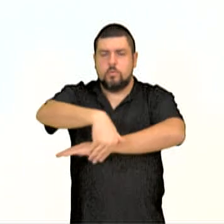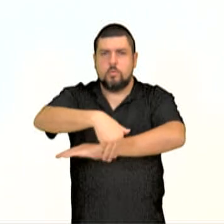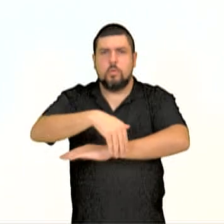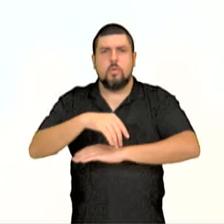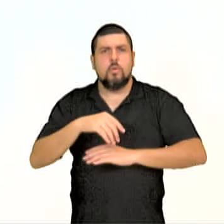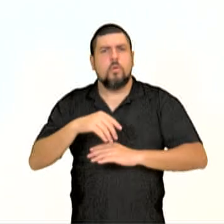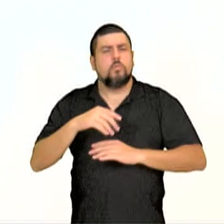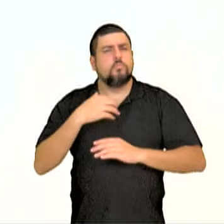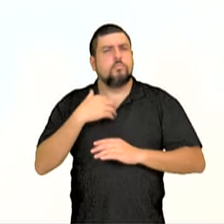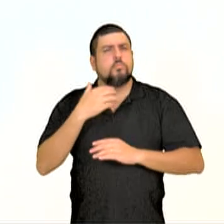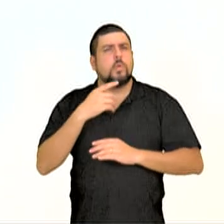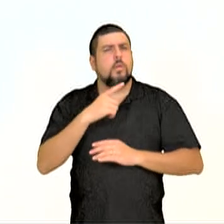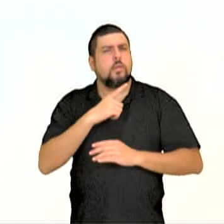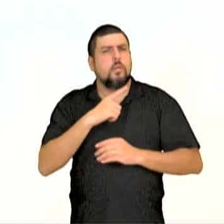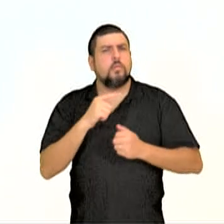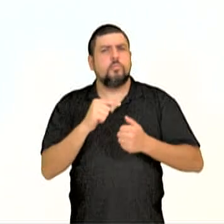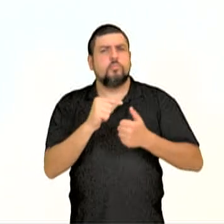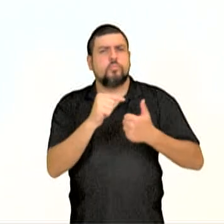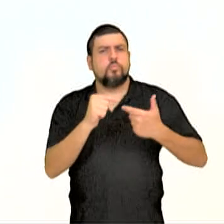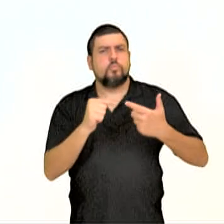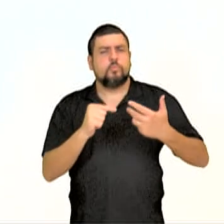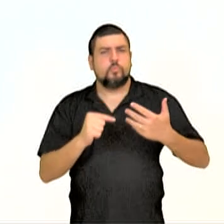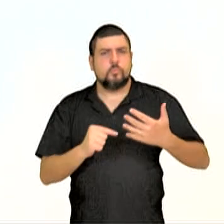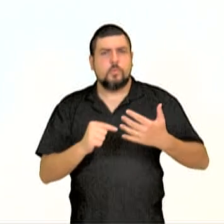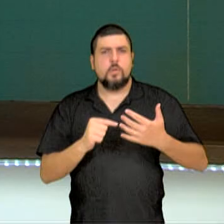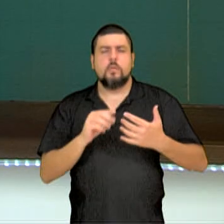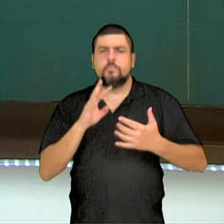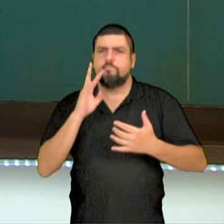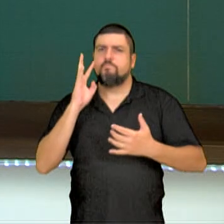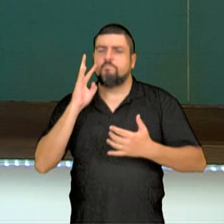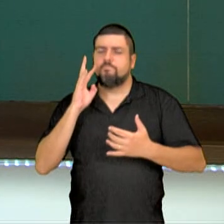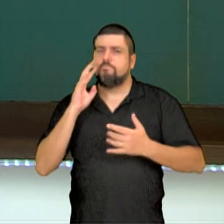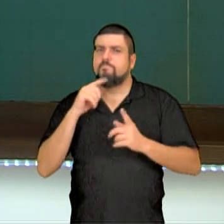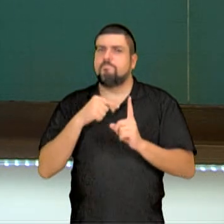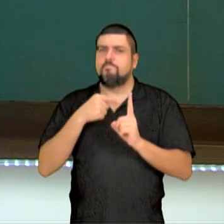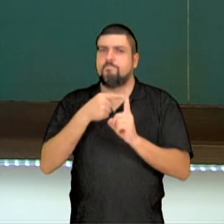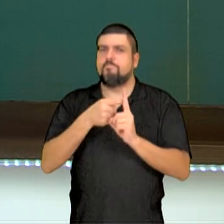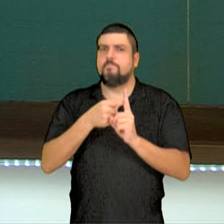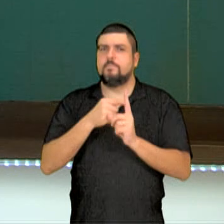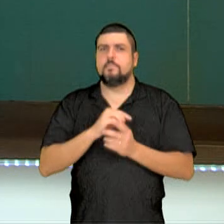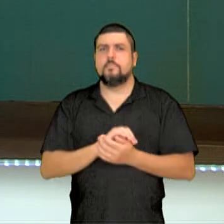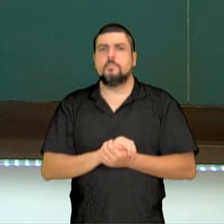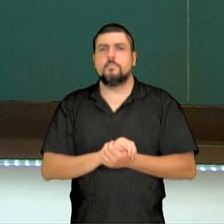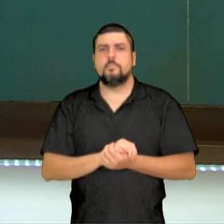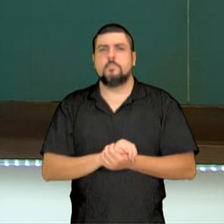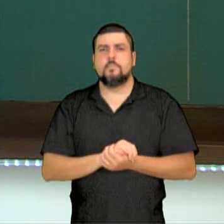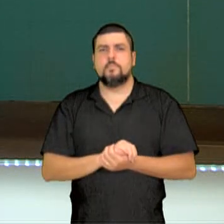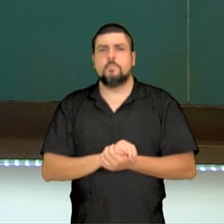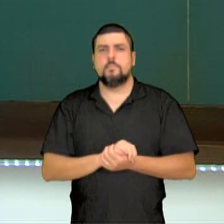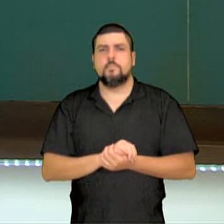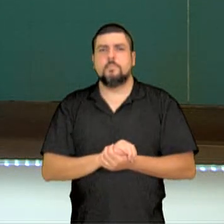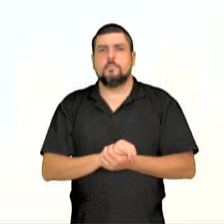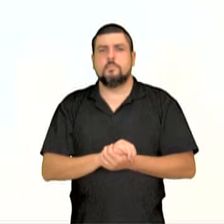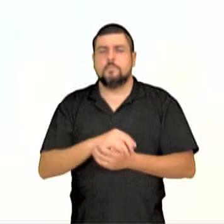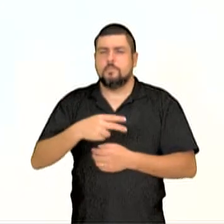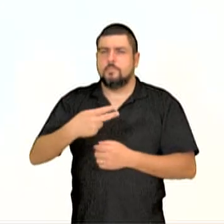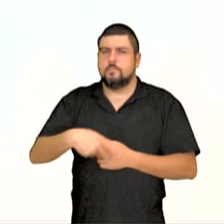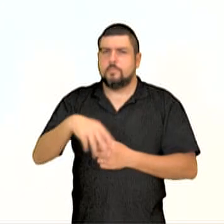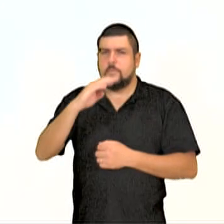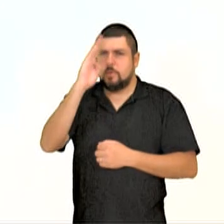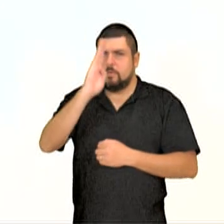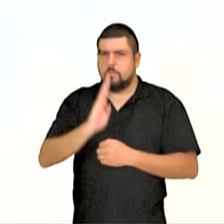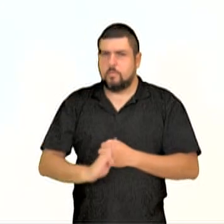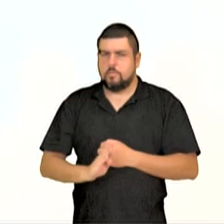gente engloba muita coisa, e muita coisa bacana e positiva. A história no Brasil, então.